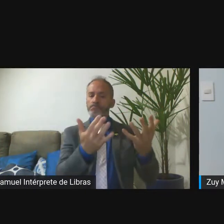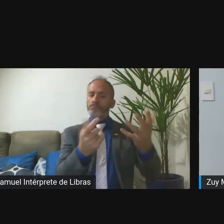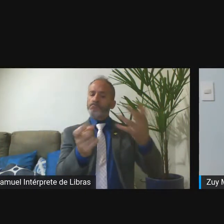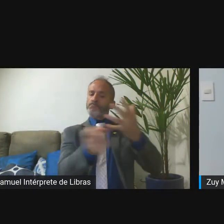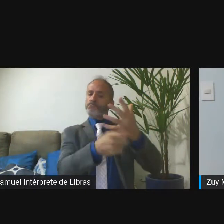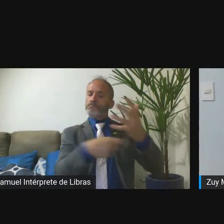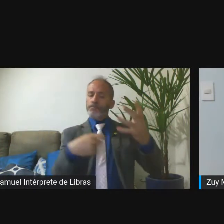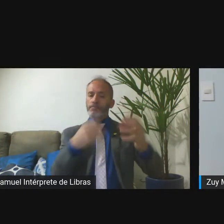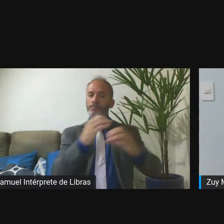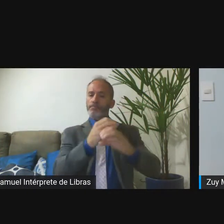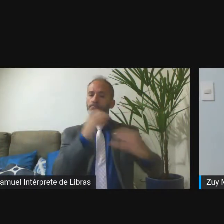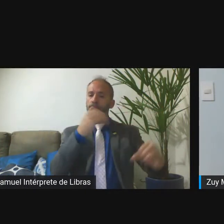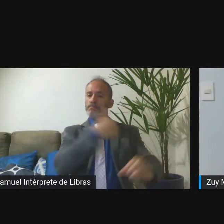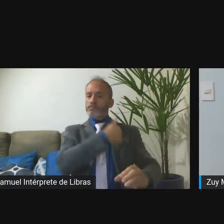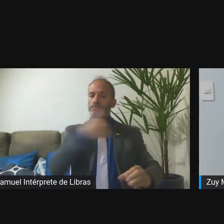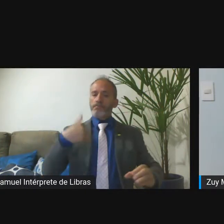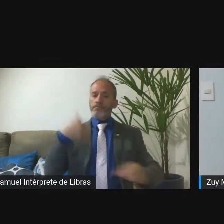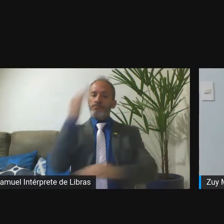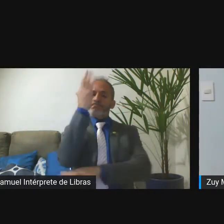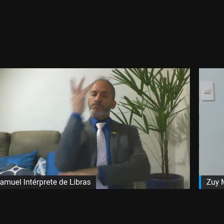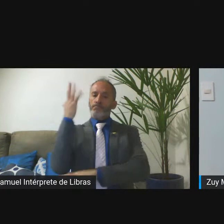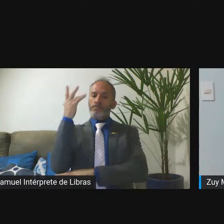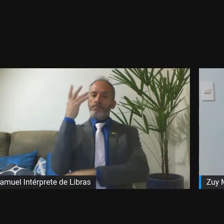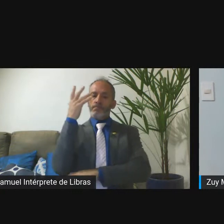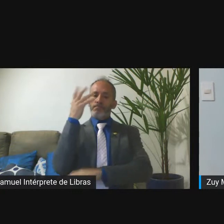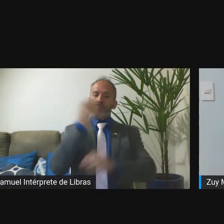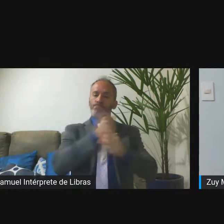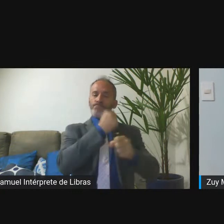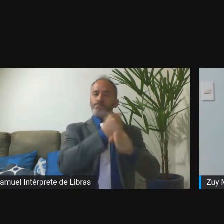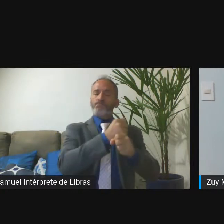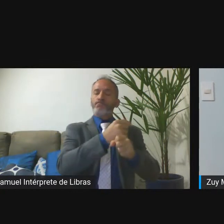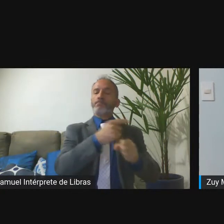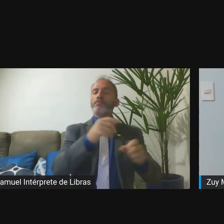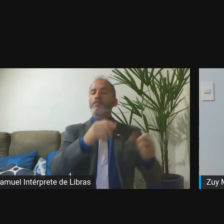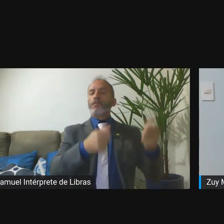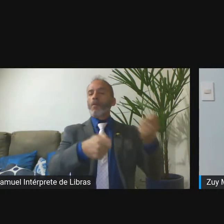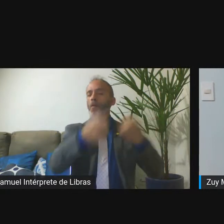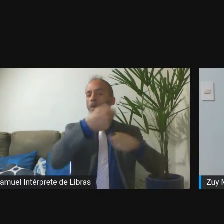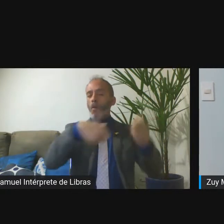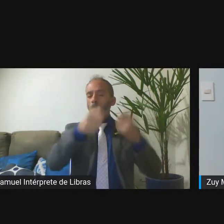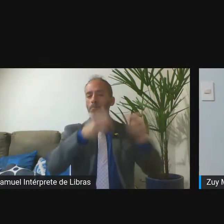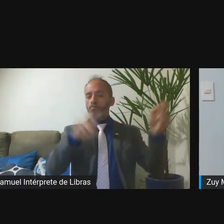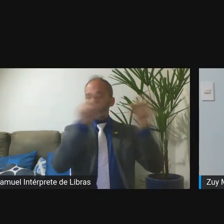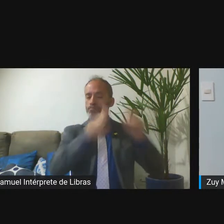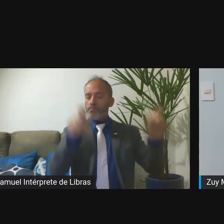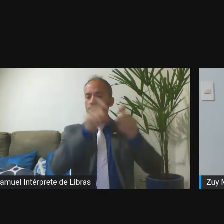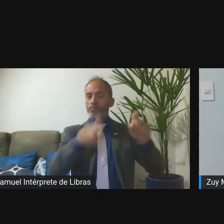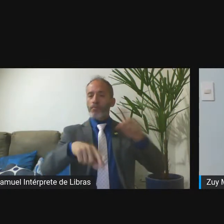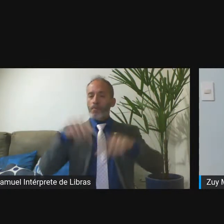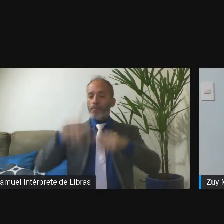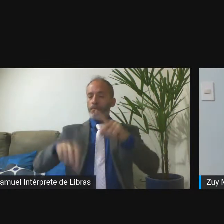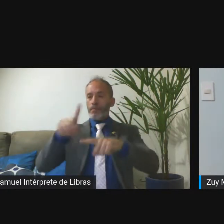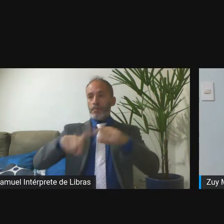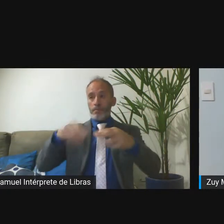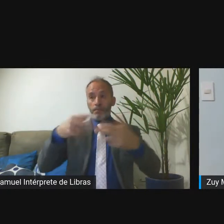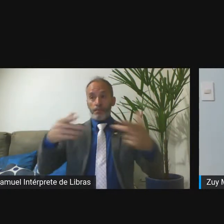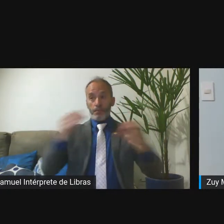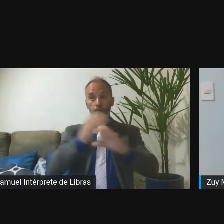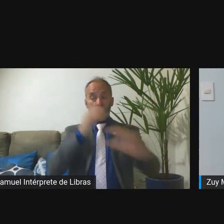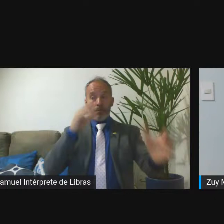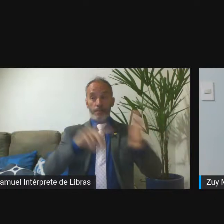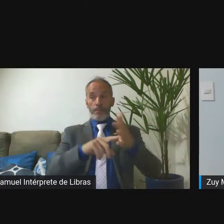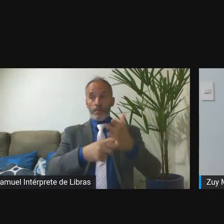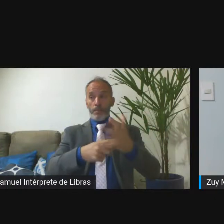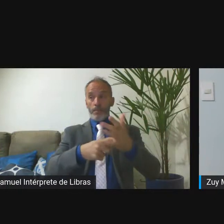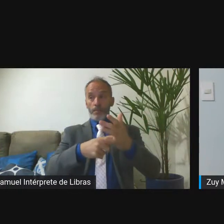Engenharia Ambiental e Sanitária, Engenharia Civil, Engenharia de Controle e Automação, Engenharia de Materiais, Engenharia Mecânica